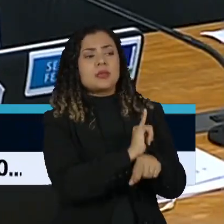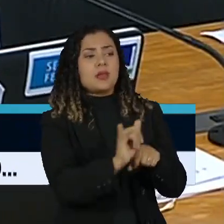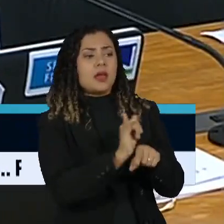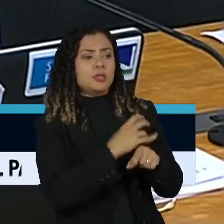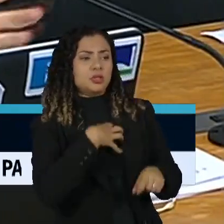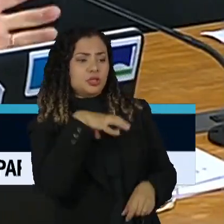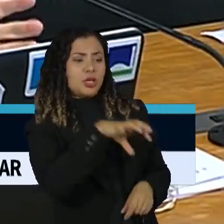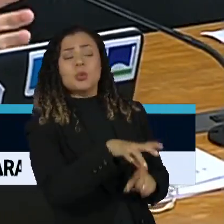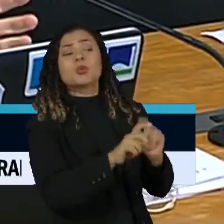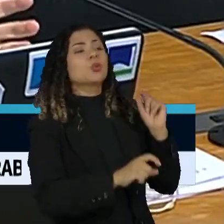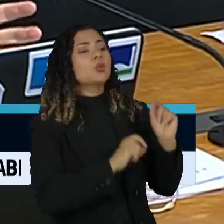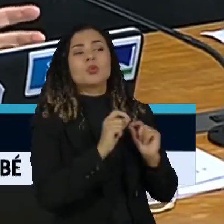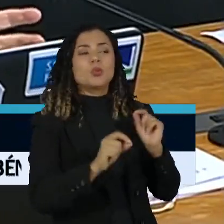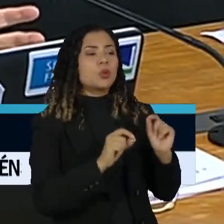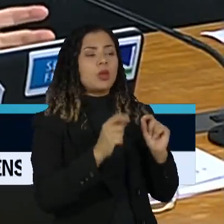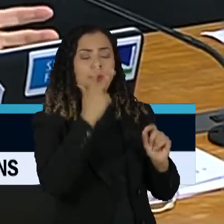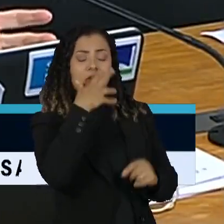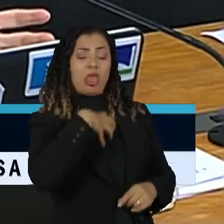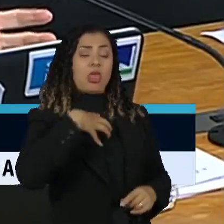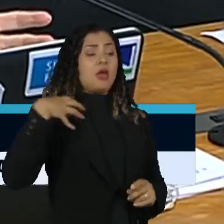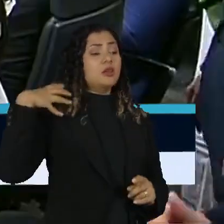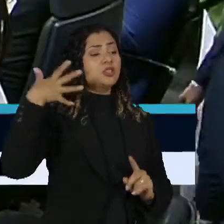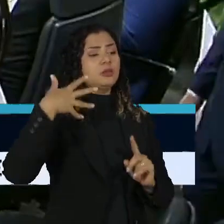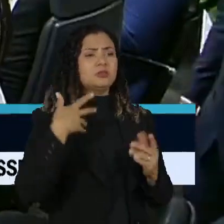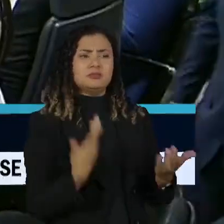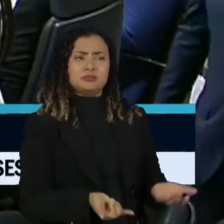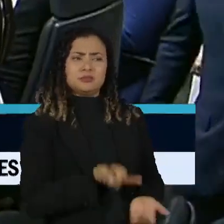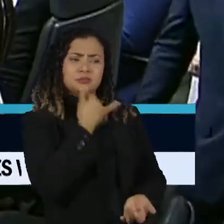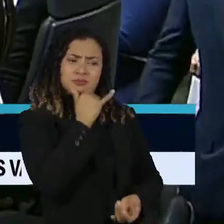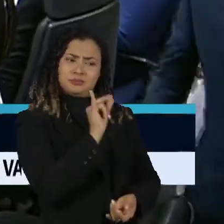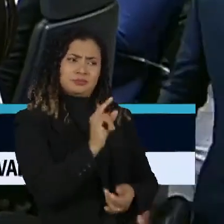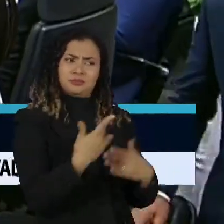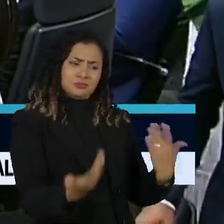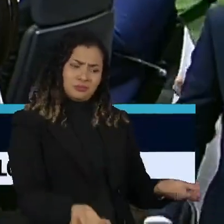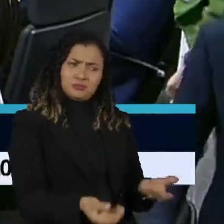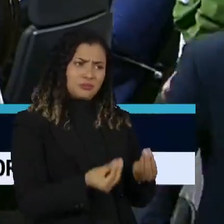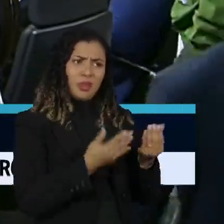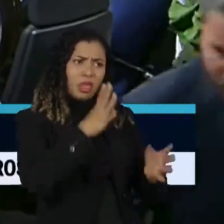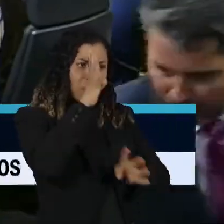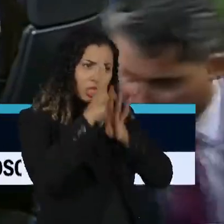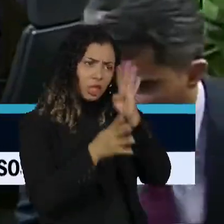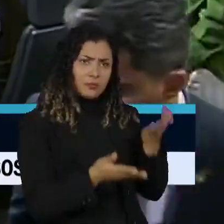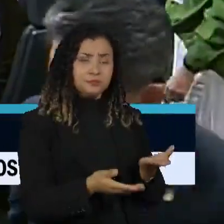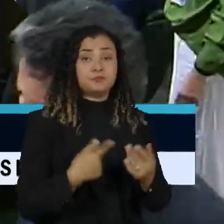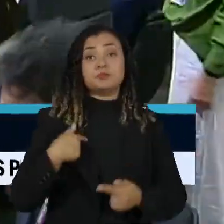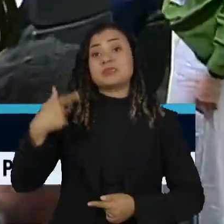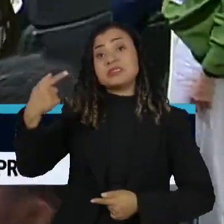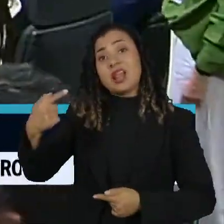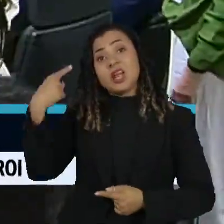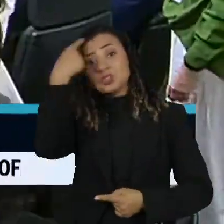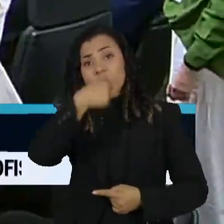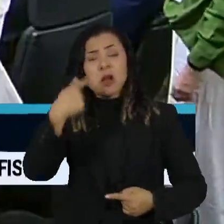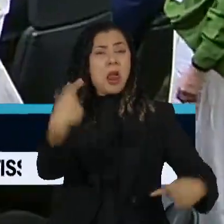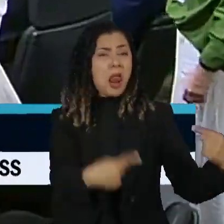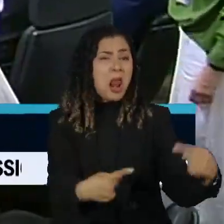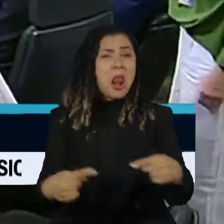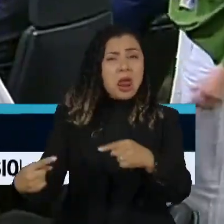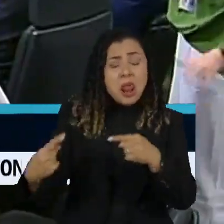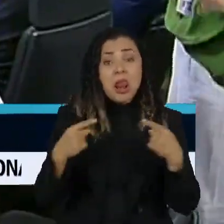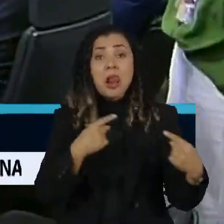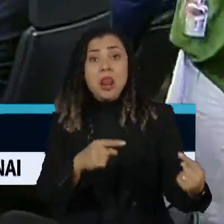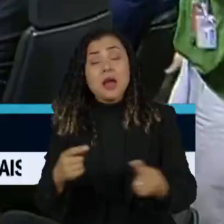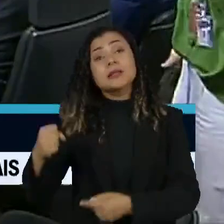estratégia de consolidar uma narrativa inexistente. Depois de 7 horas de muitos discursos, os senadores